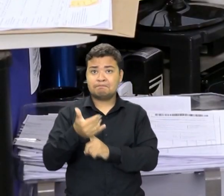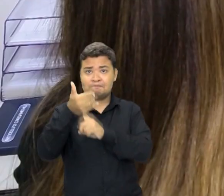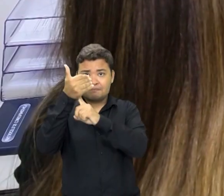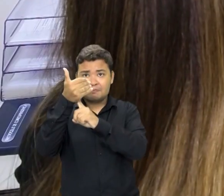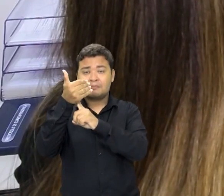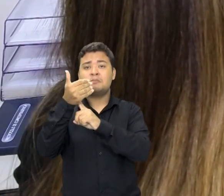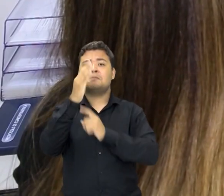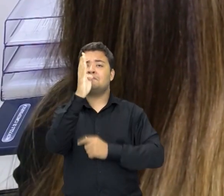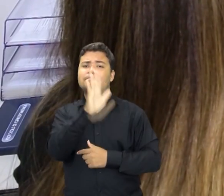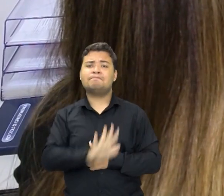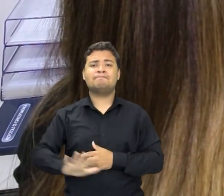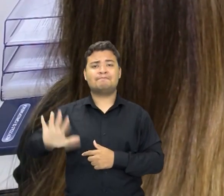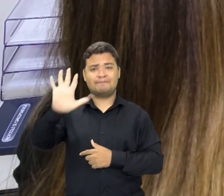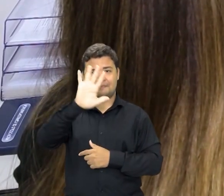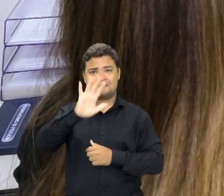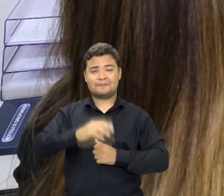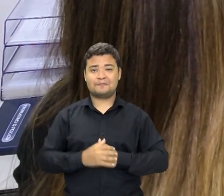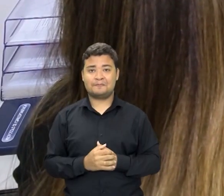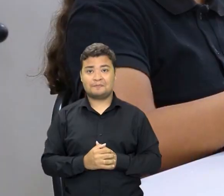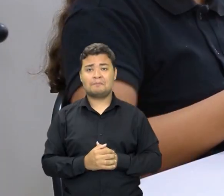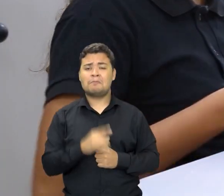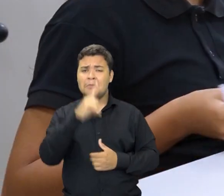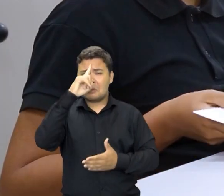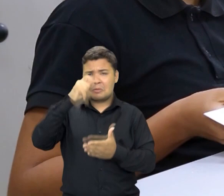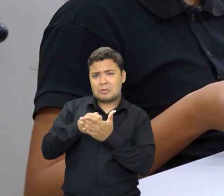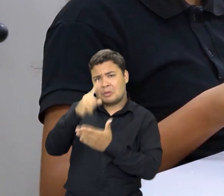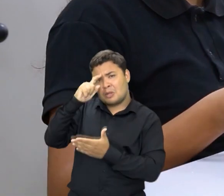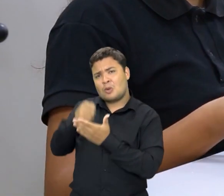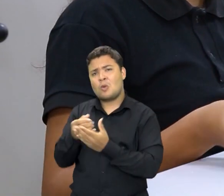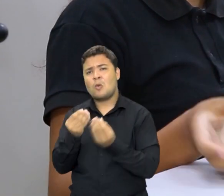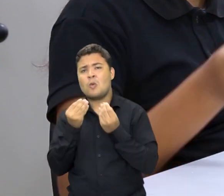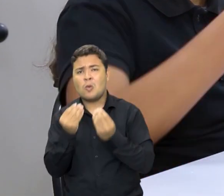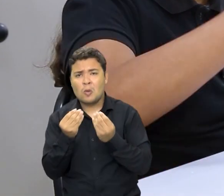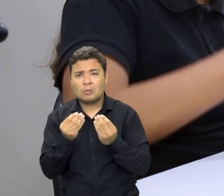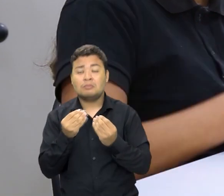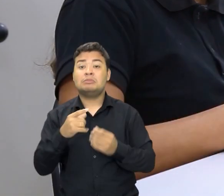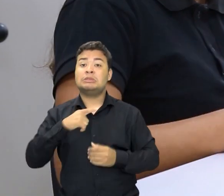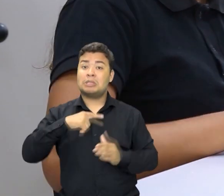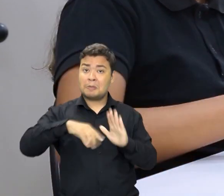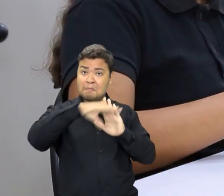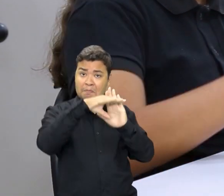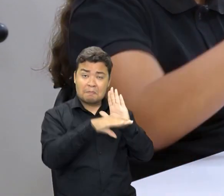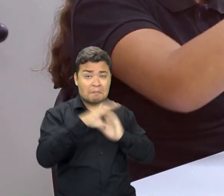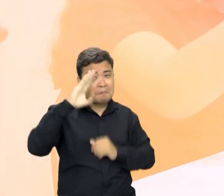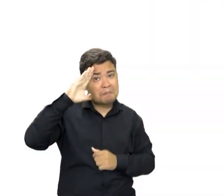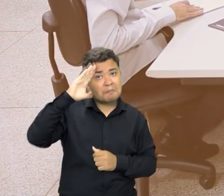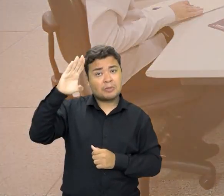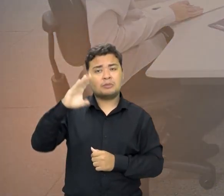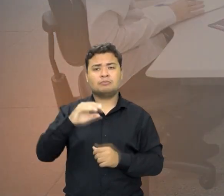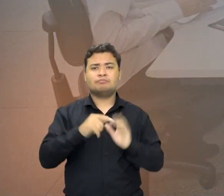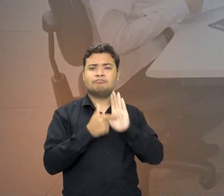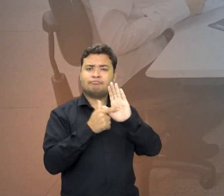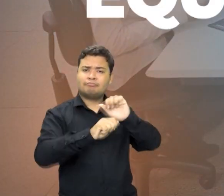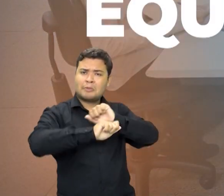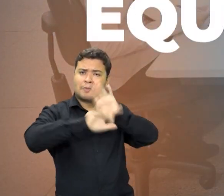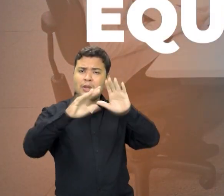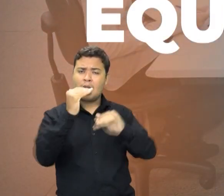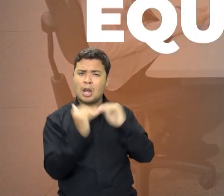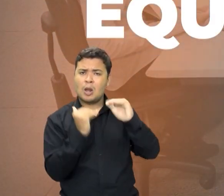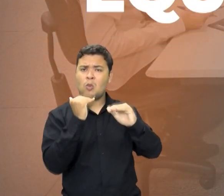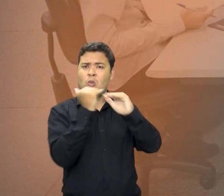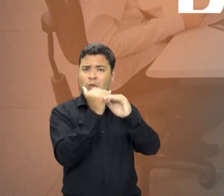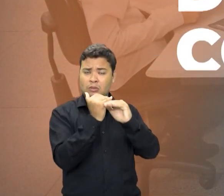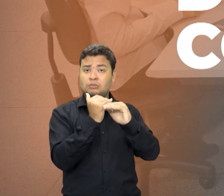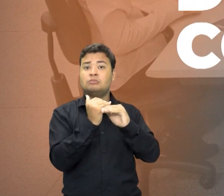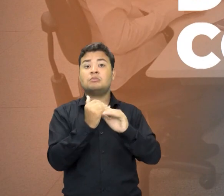e tecnológico brasileiro. A FUNAP toma decisões baseadas nos princípios fundamentais: transparência,